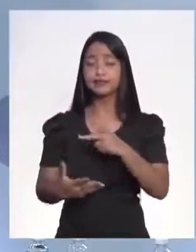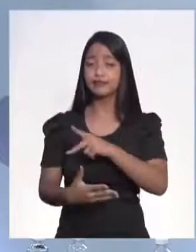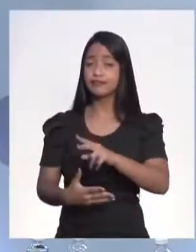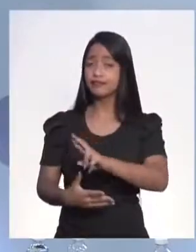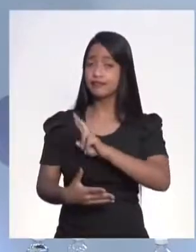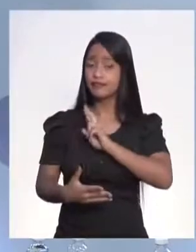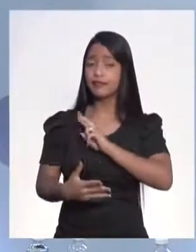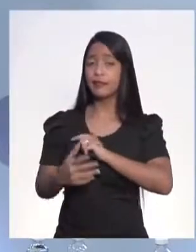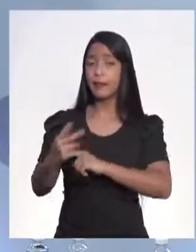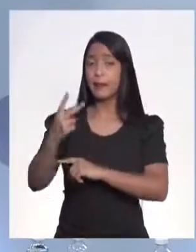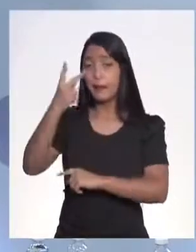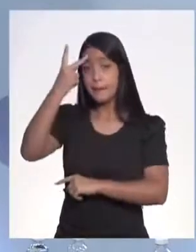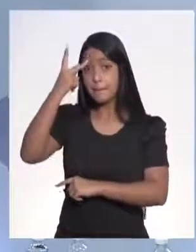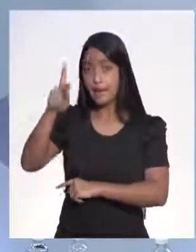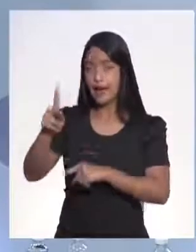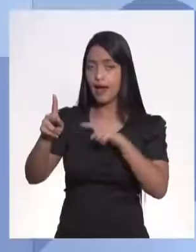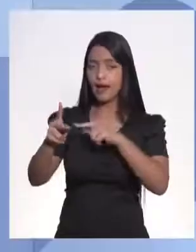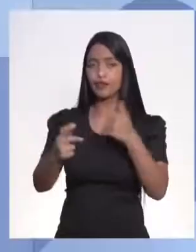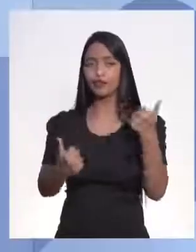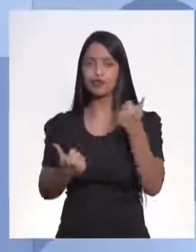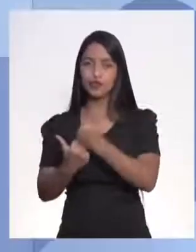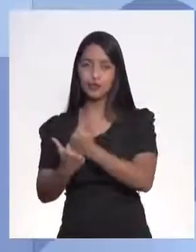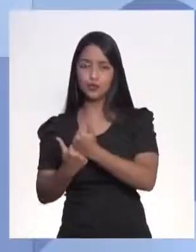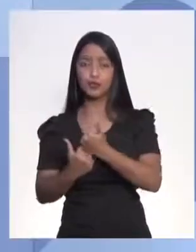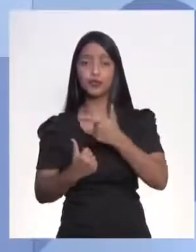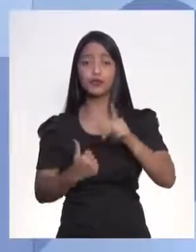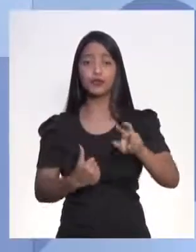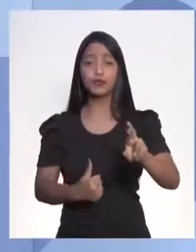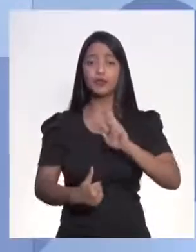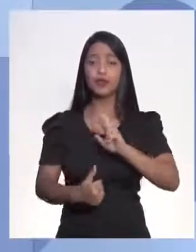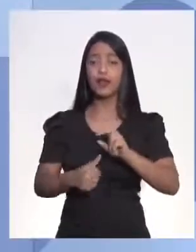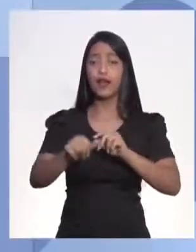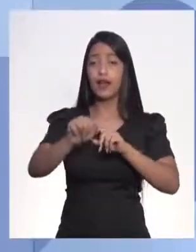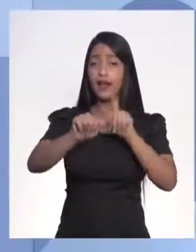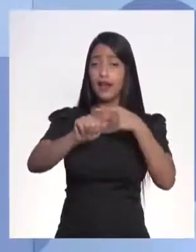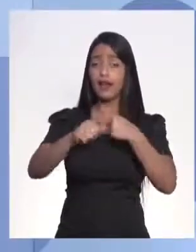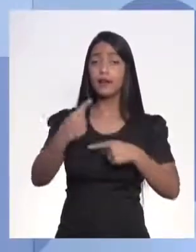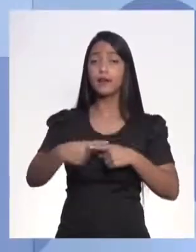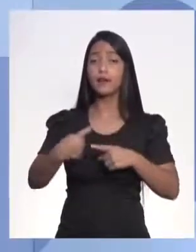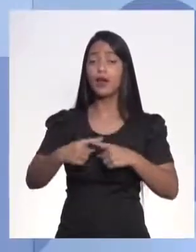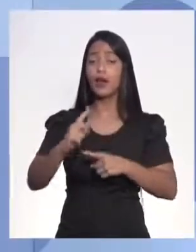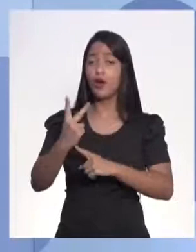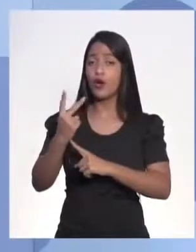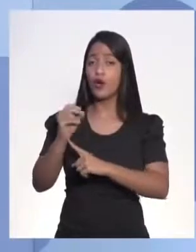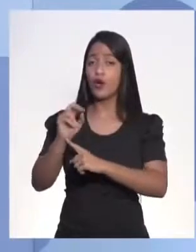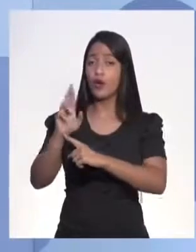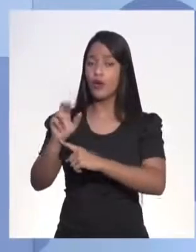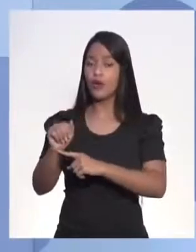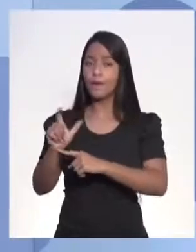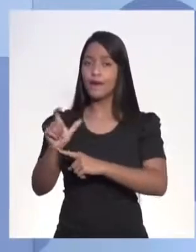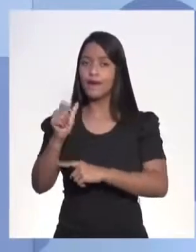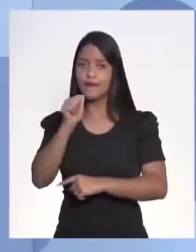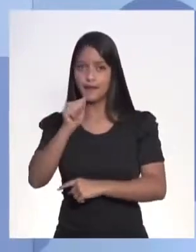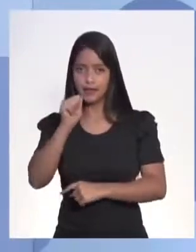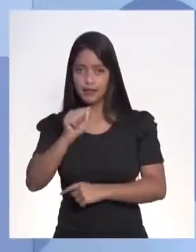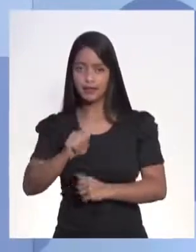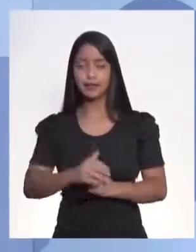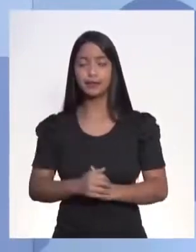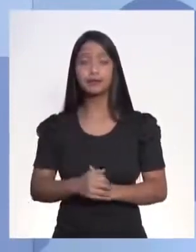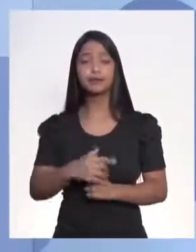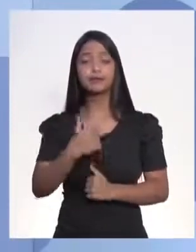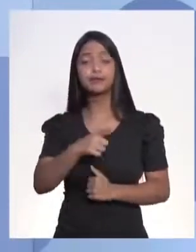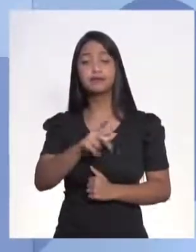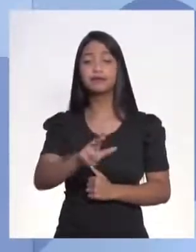substituição do Pará pro me atrase porque hora é uma palavra feminina isso para a hora do almoço